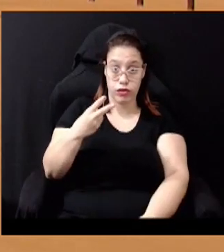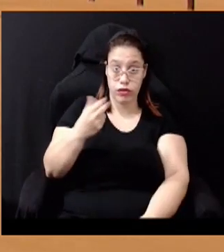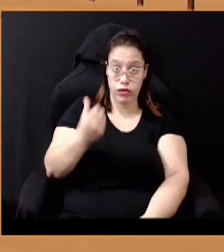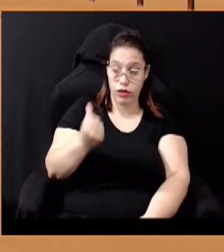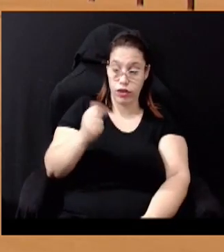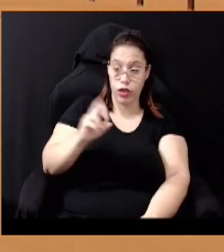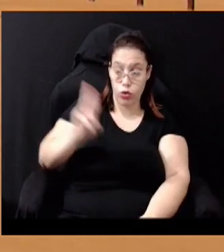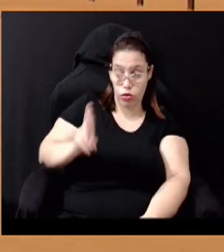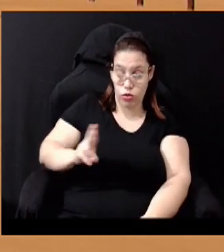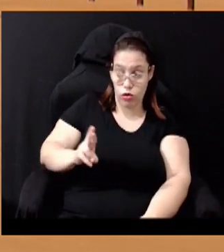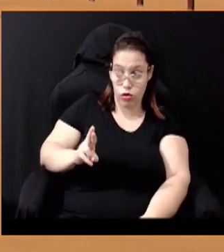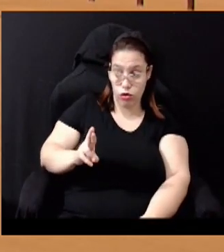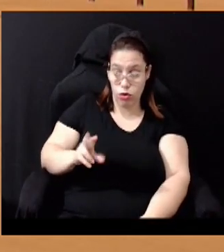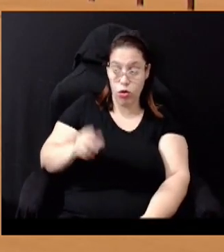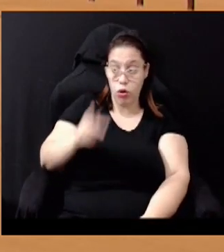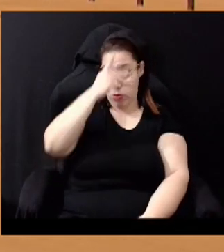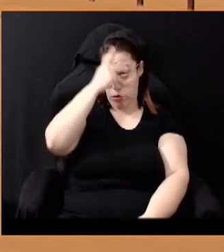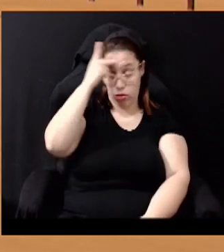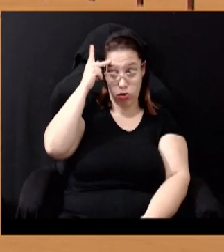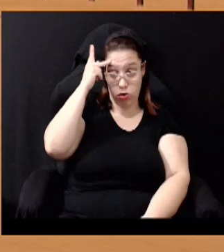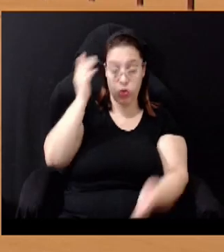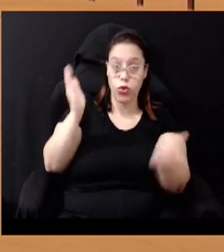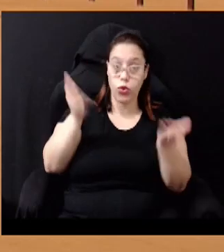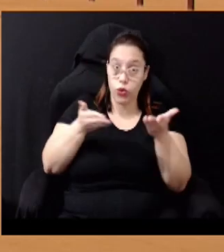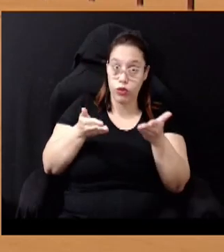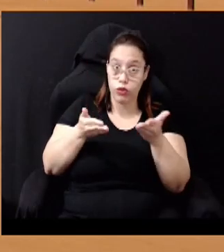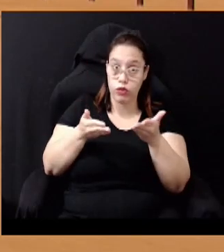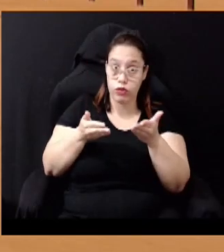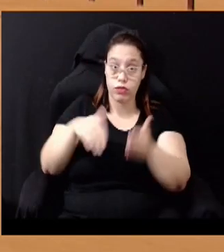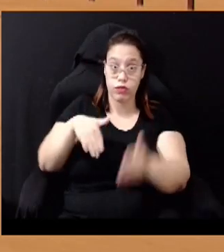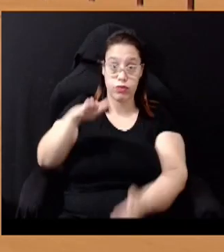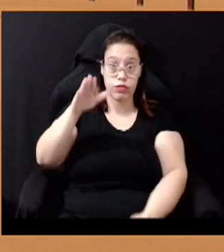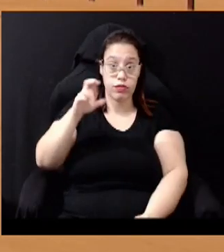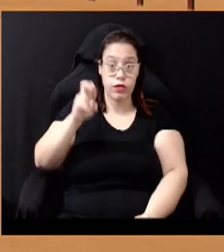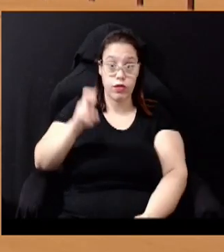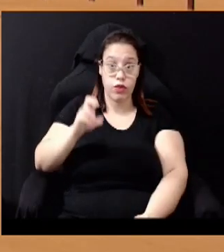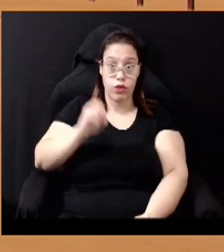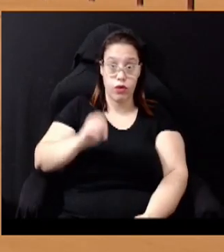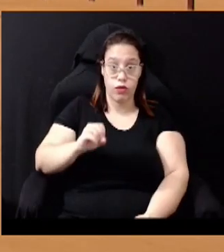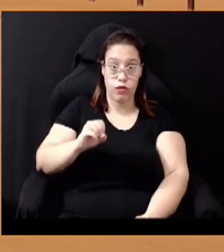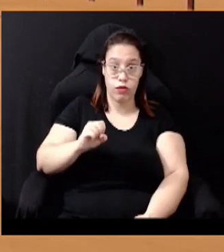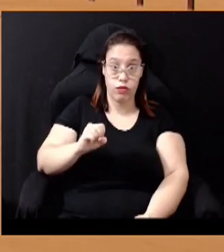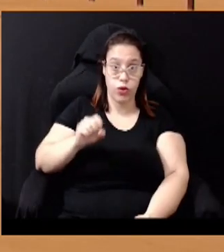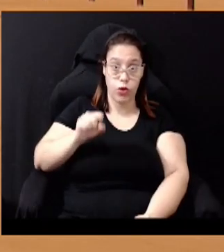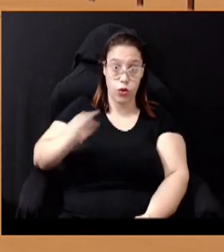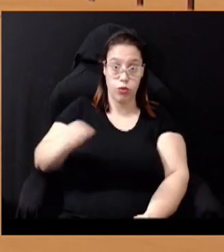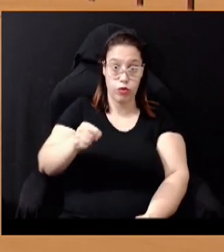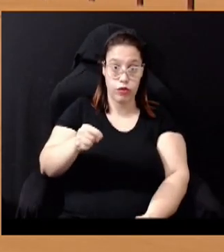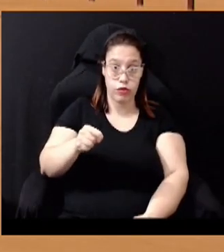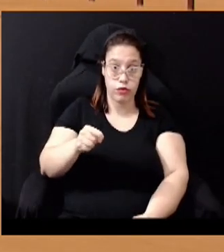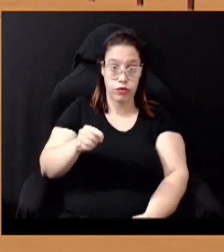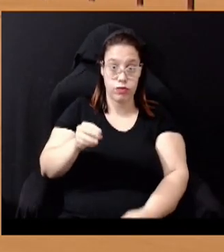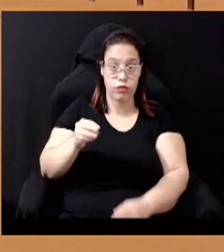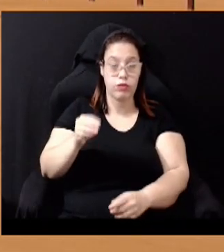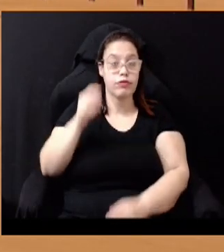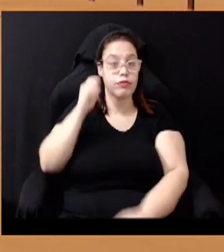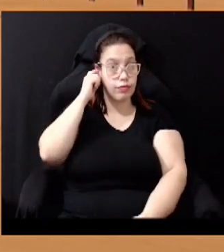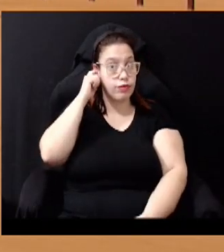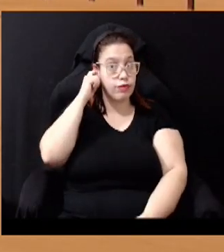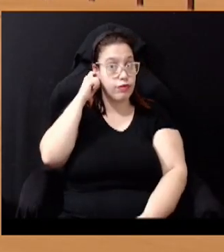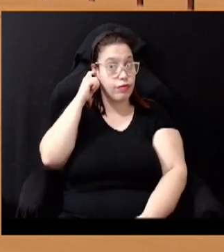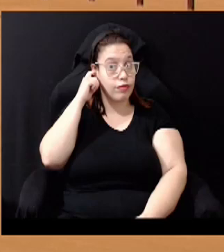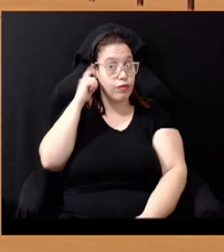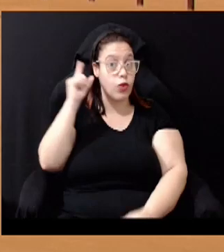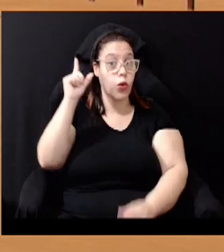por pessoa. Atualmente, são mais de 58 mil famílias nessas condições, uma